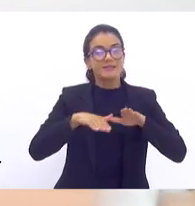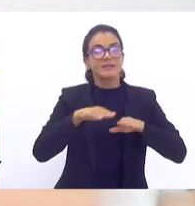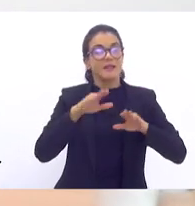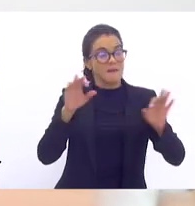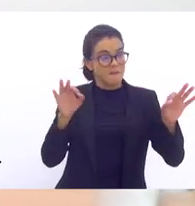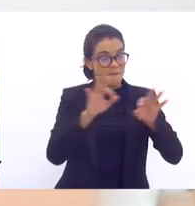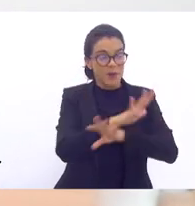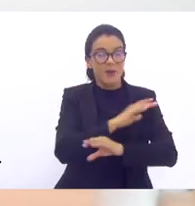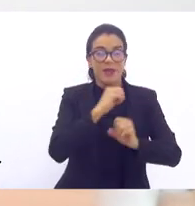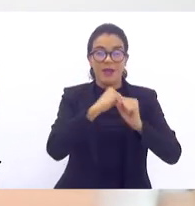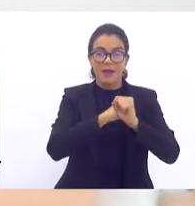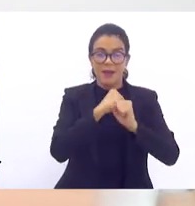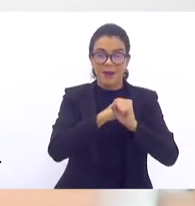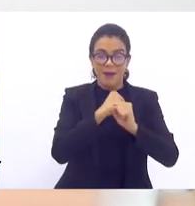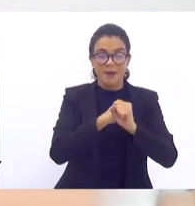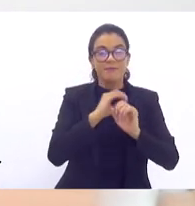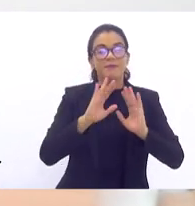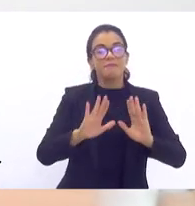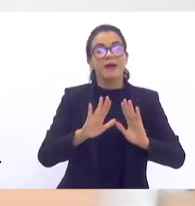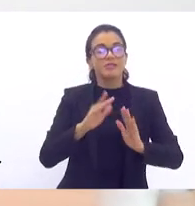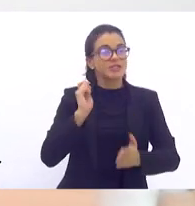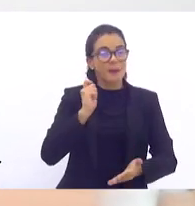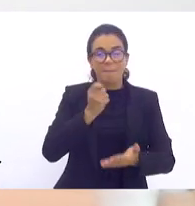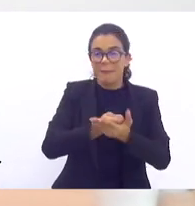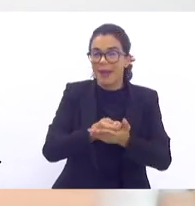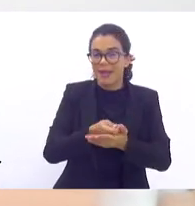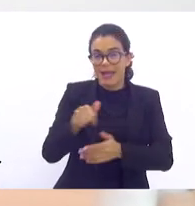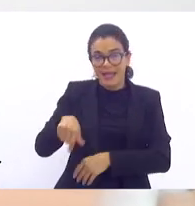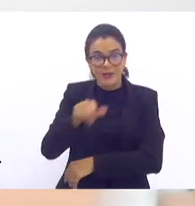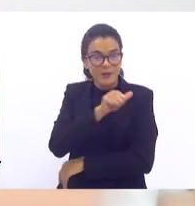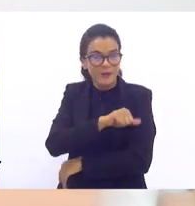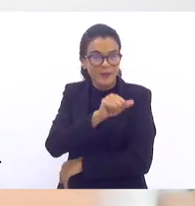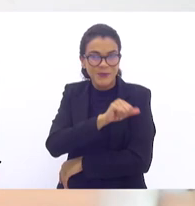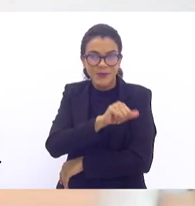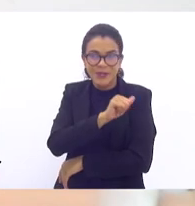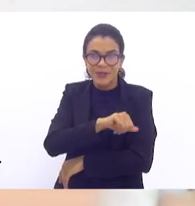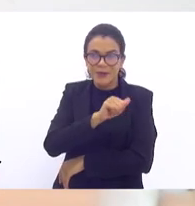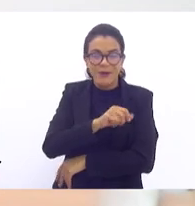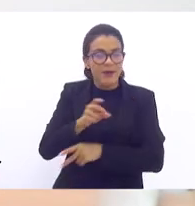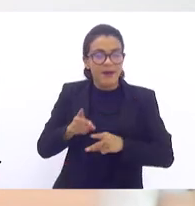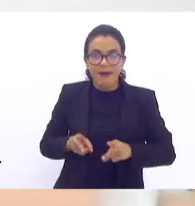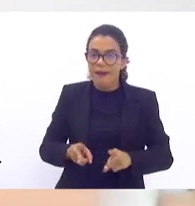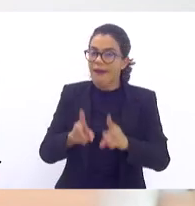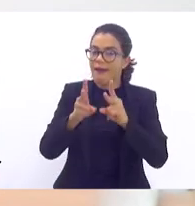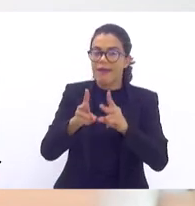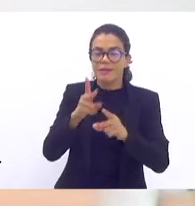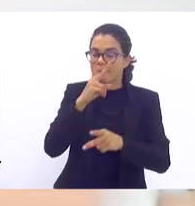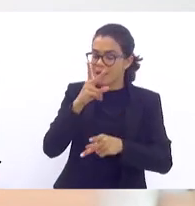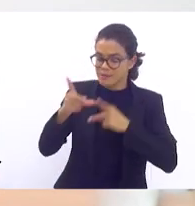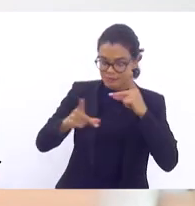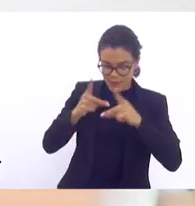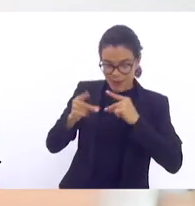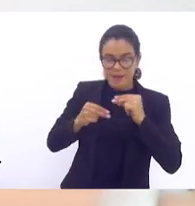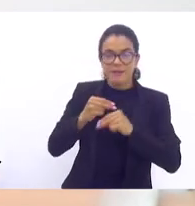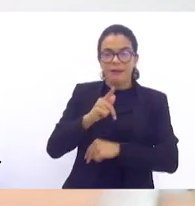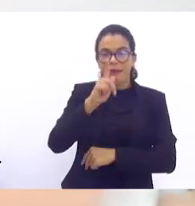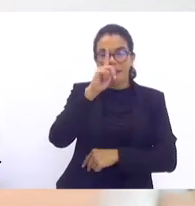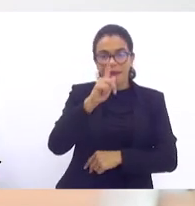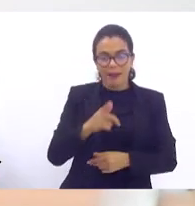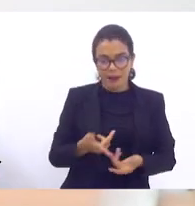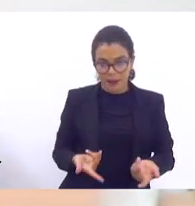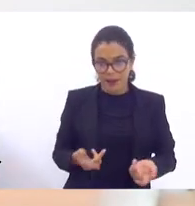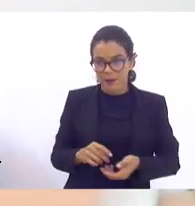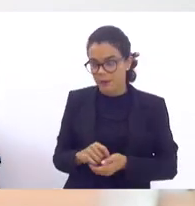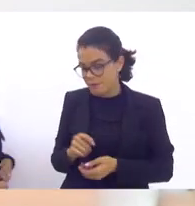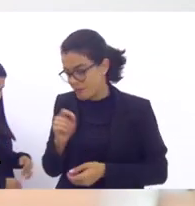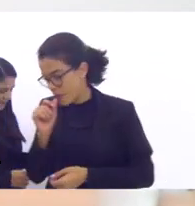a obra mas uma boa parte dela já está paga e aqui no Rio de Janeiro é sempre presente de grego que a gente recebe porque acaba